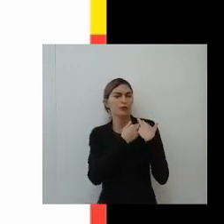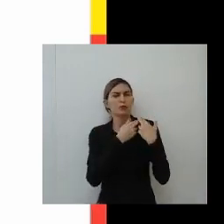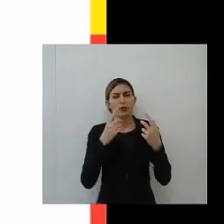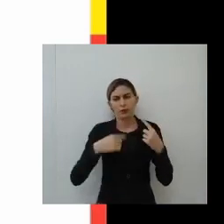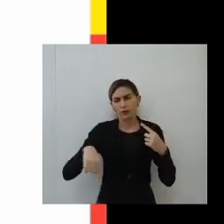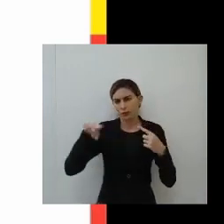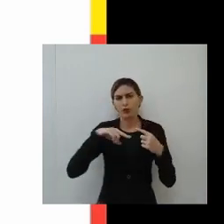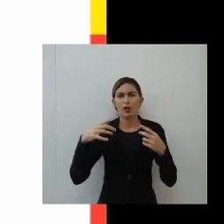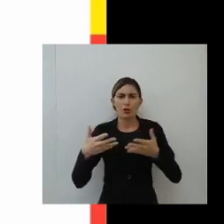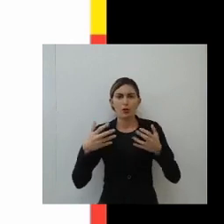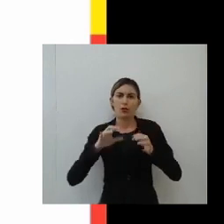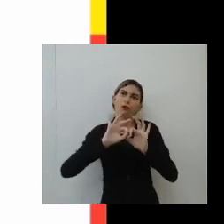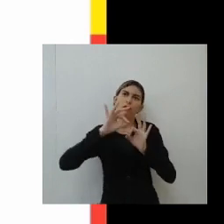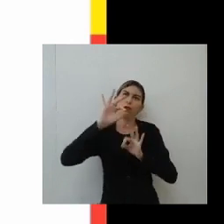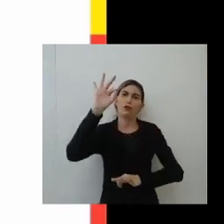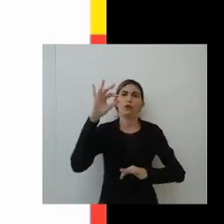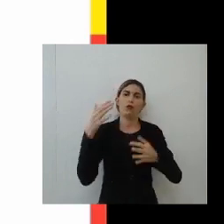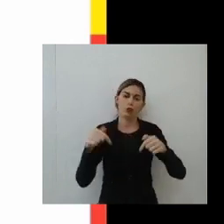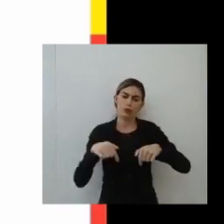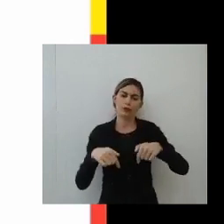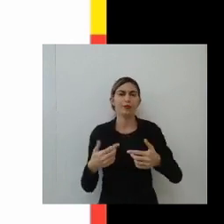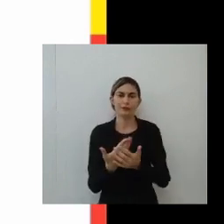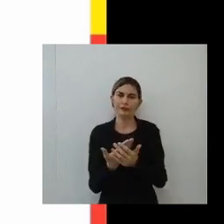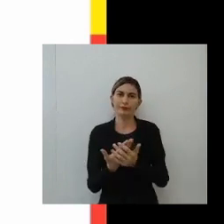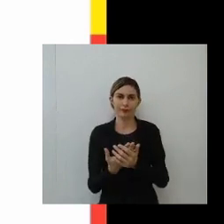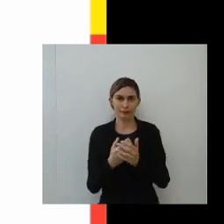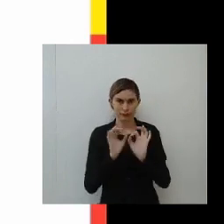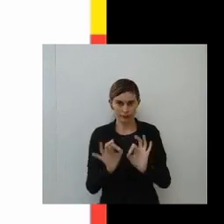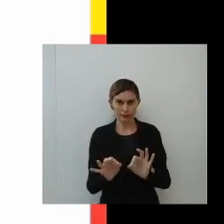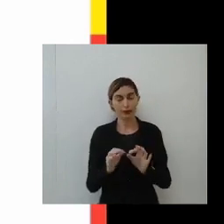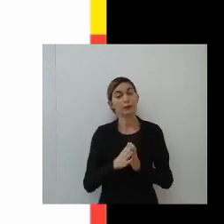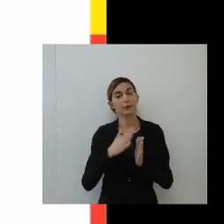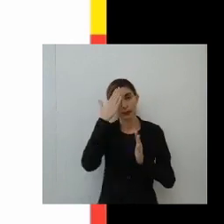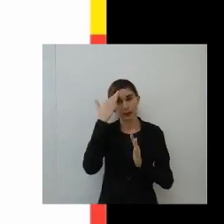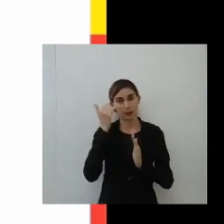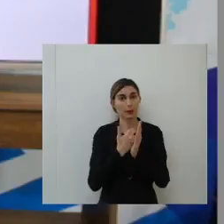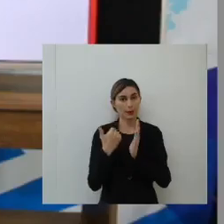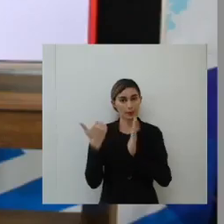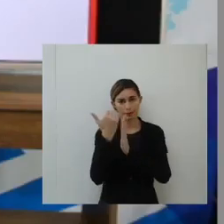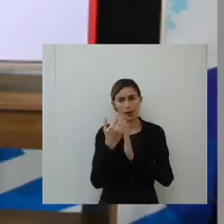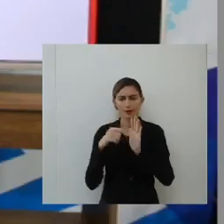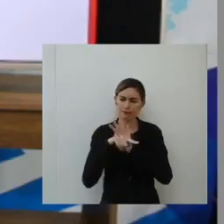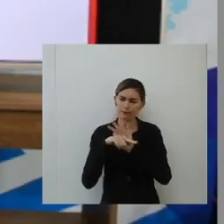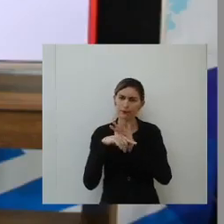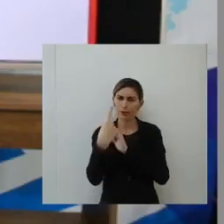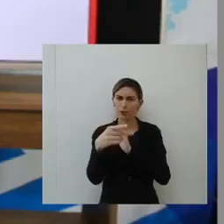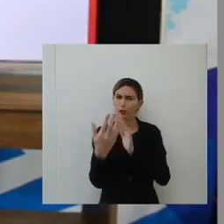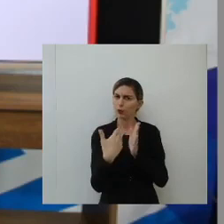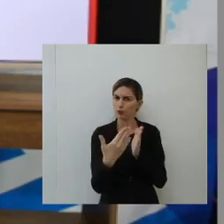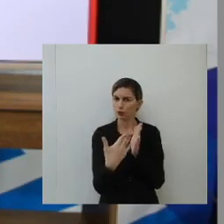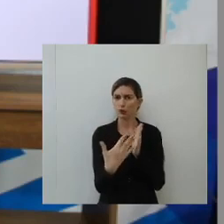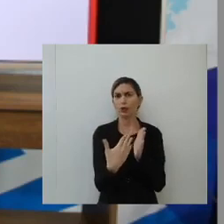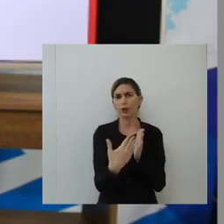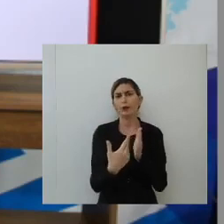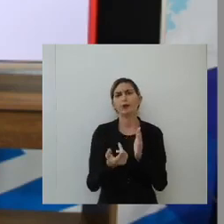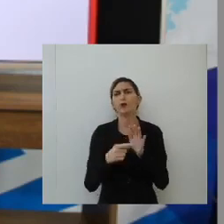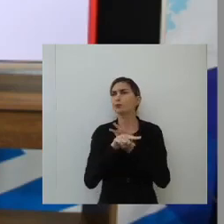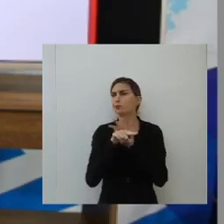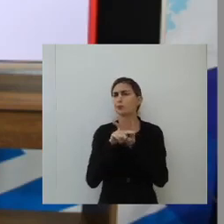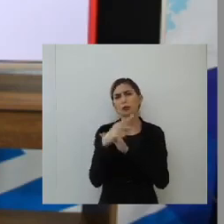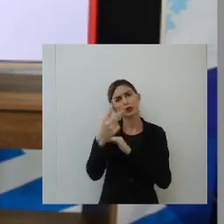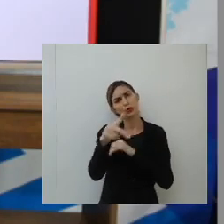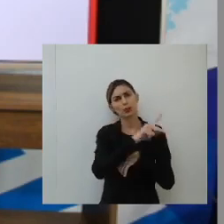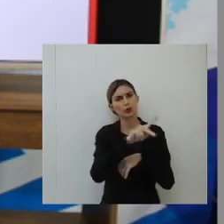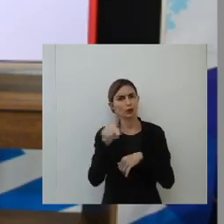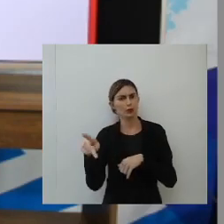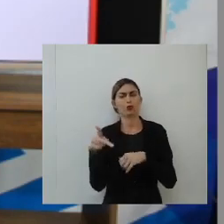tratar nessa aula, nesse momento, tá? Para saber mais, consulta teu livro de idade, consulta teu